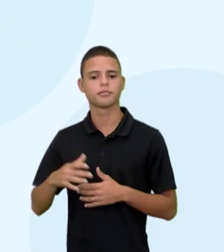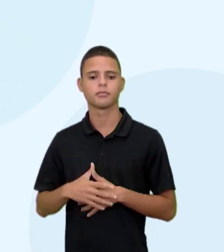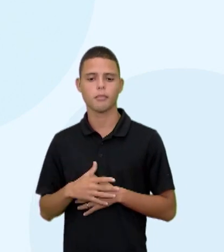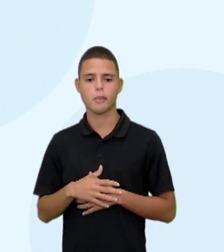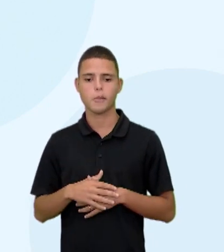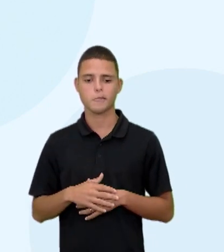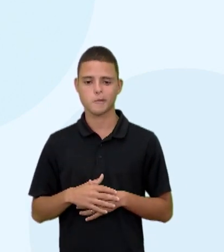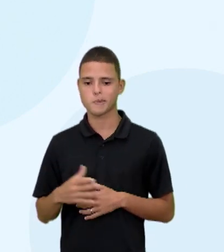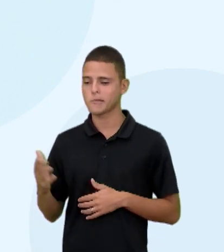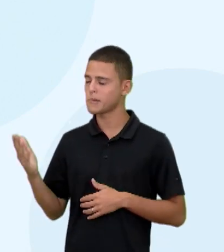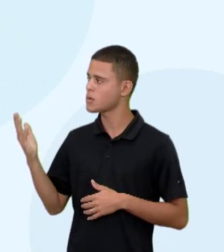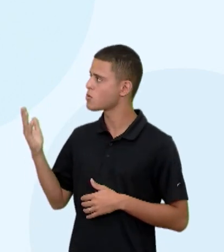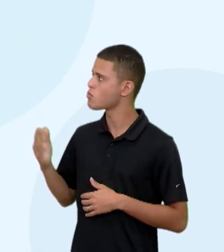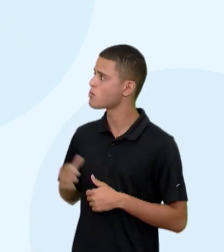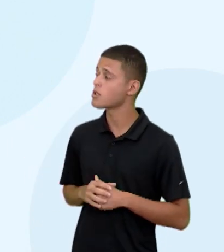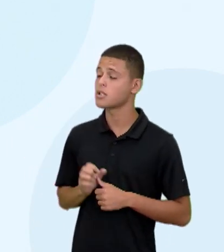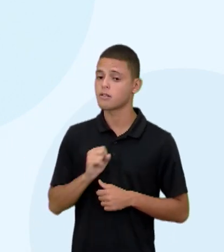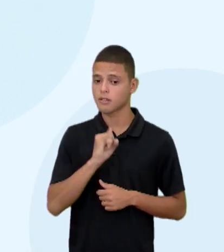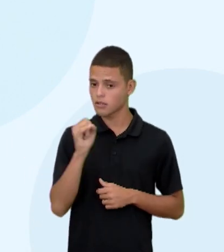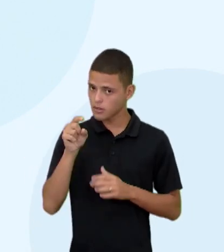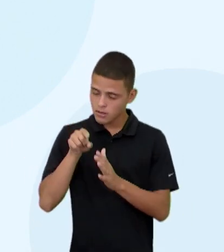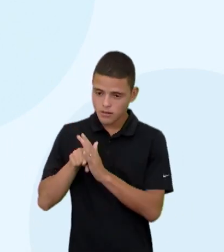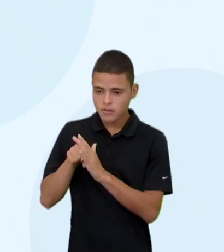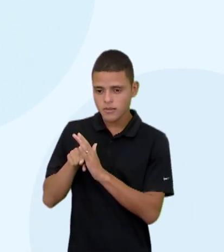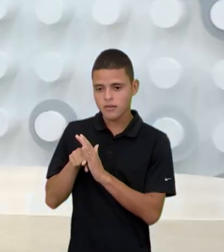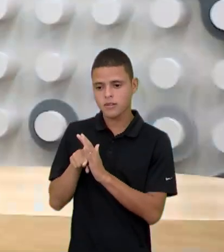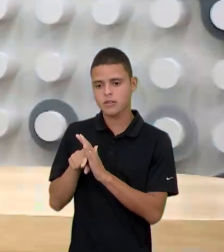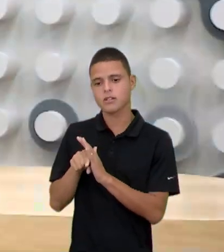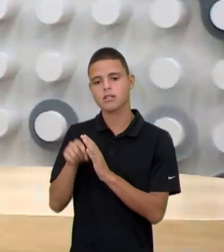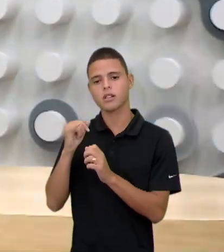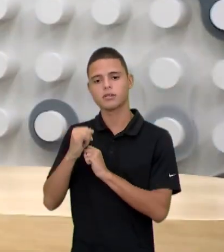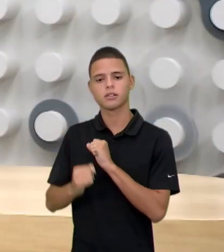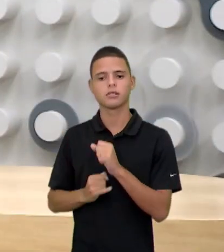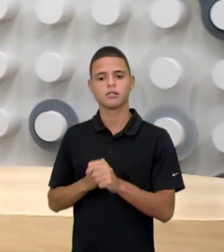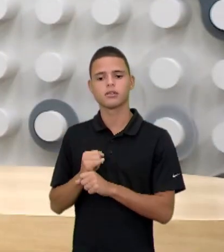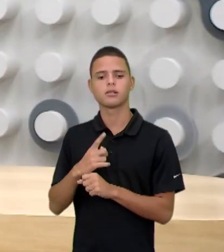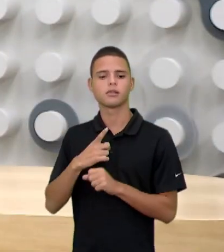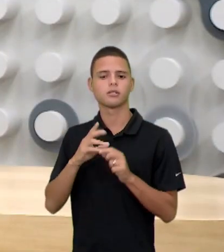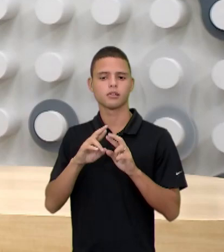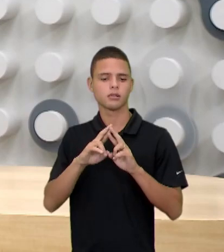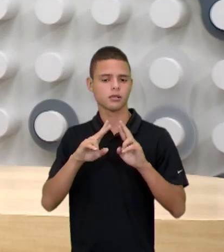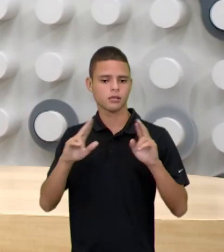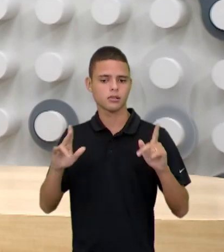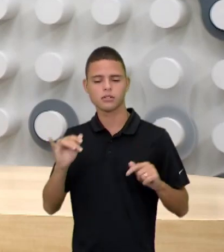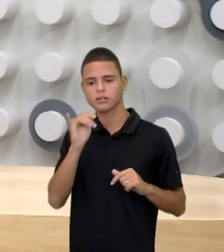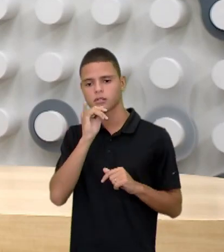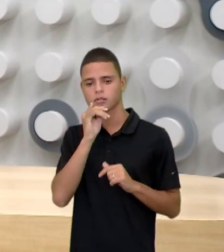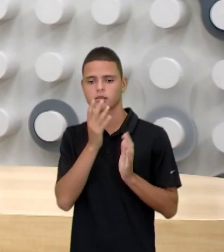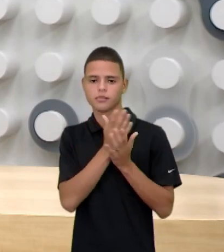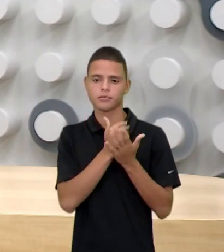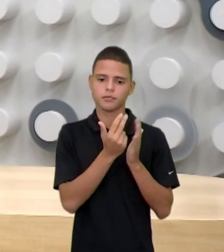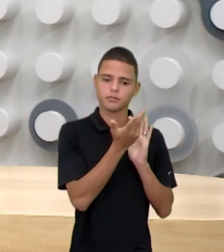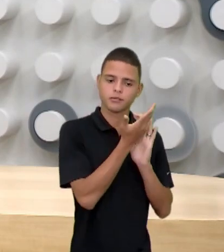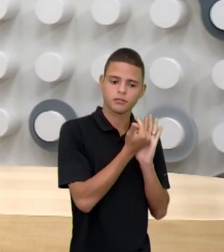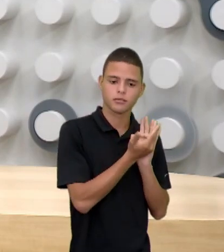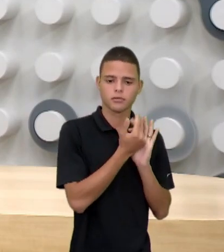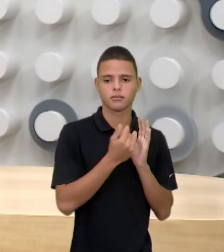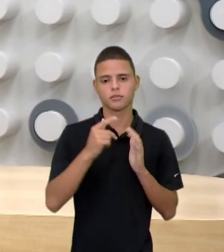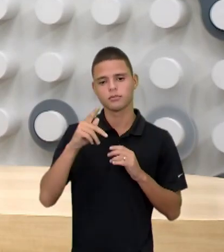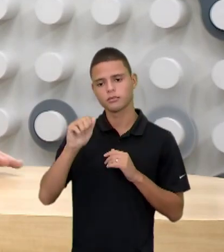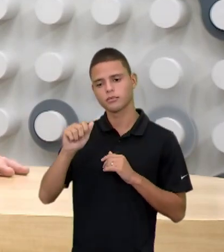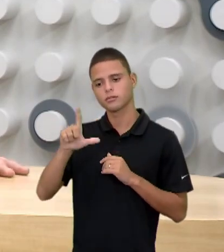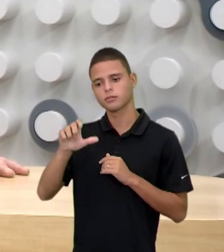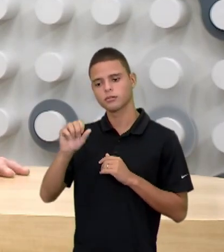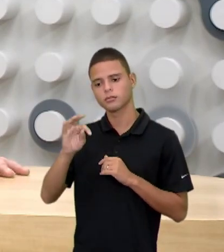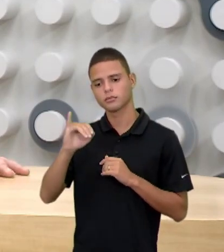vocês verem, né? E se vocês fizerem uma pesquisa na internet, tem vários exemplos aí de imagens aí de rochas de